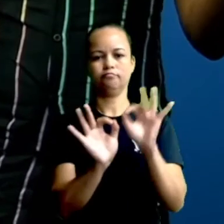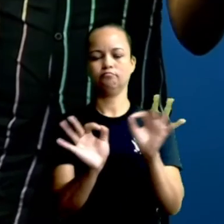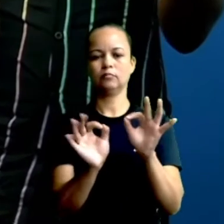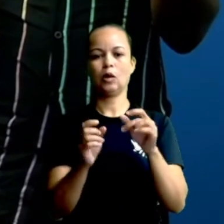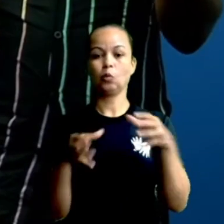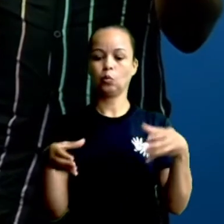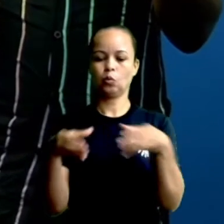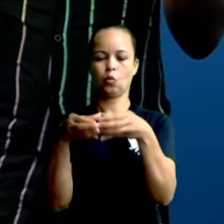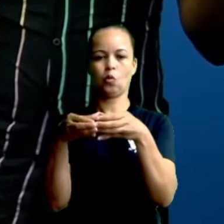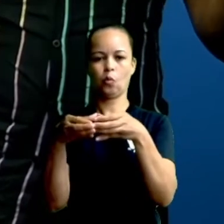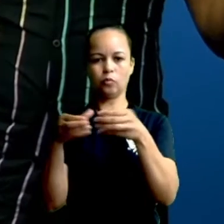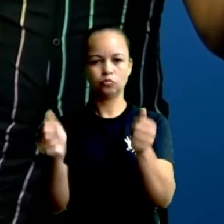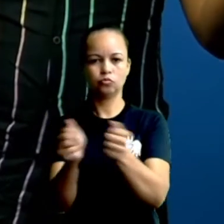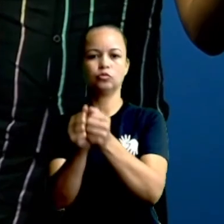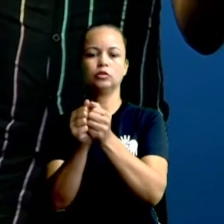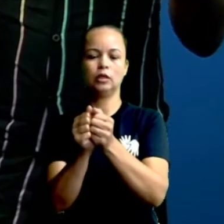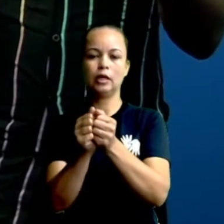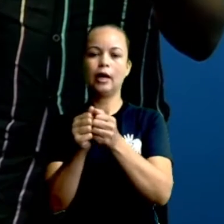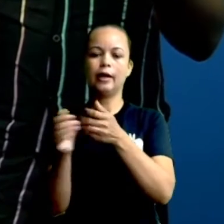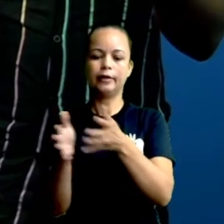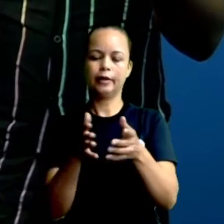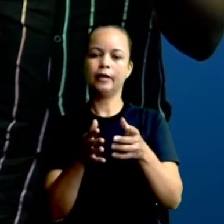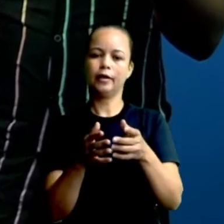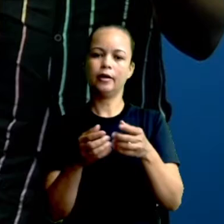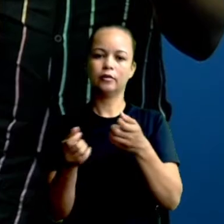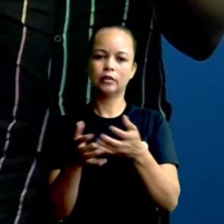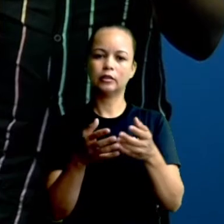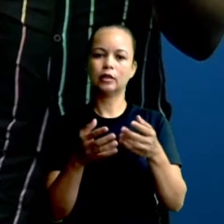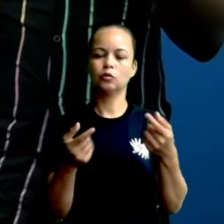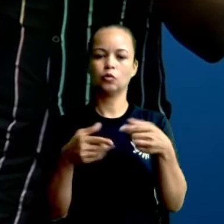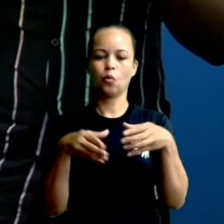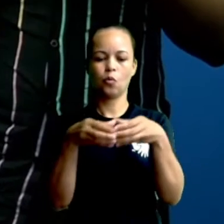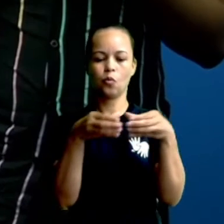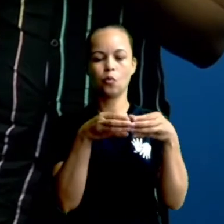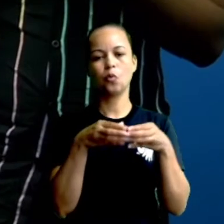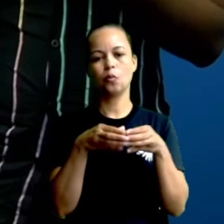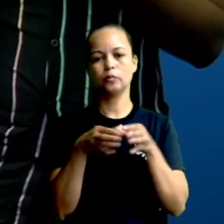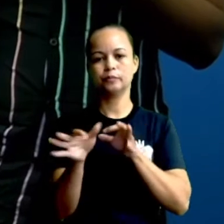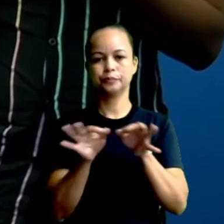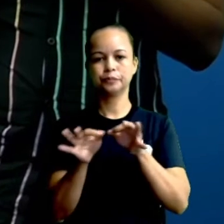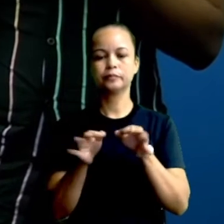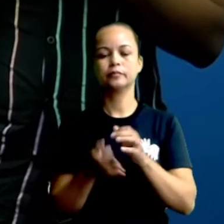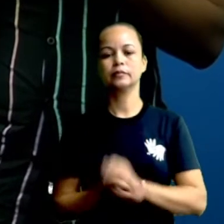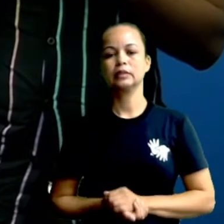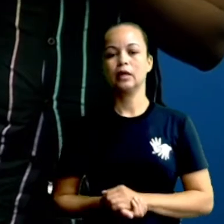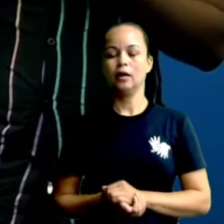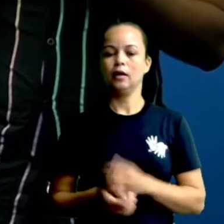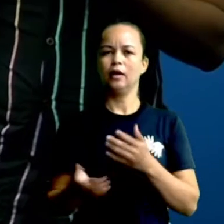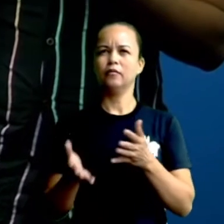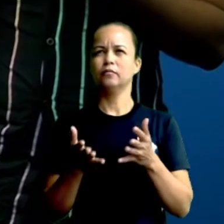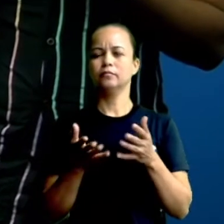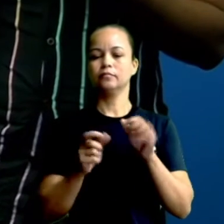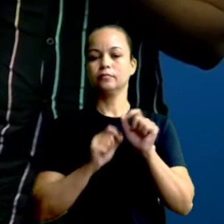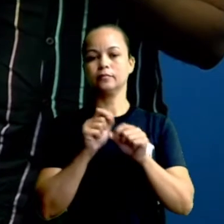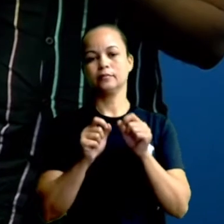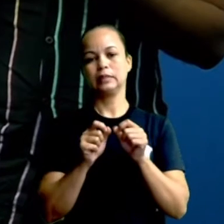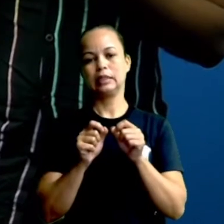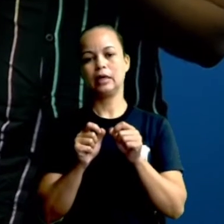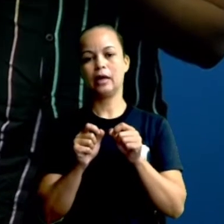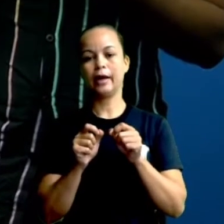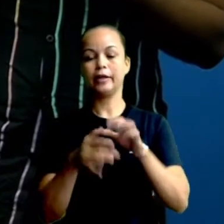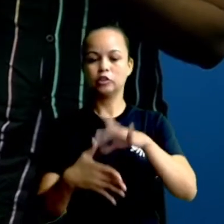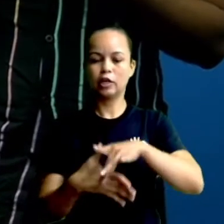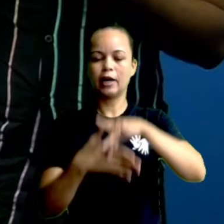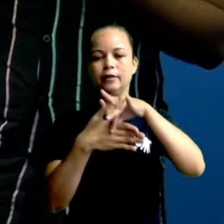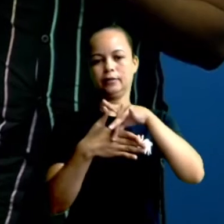Todos se reuniam, né, e tomavam aquela decisão em conjunto. Era levado em consideração, geralmente, aquelas lideranças